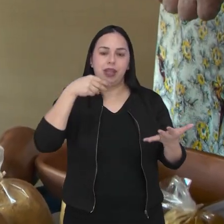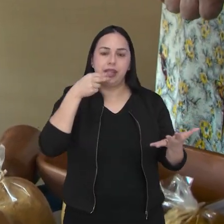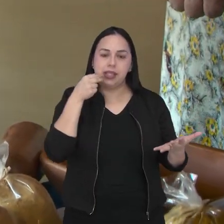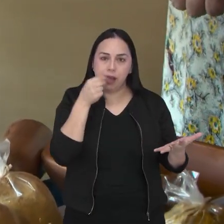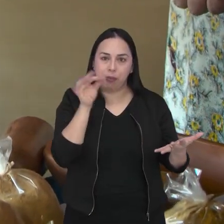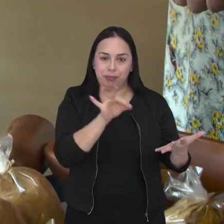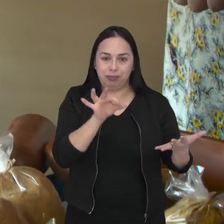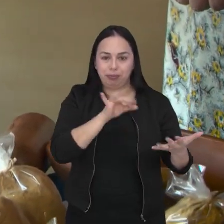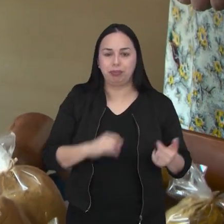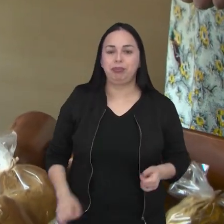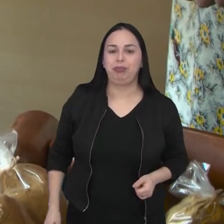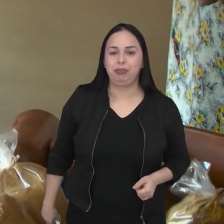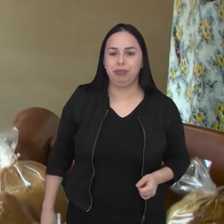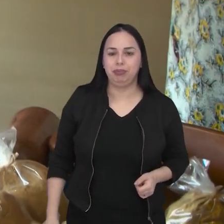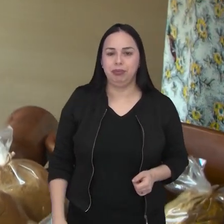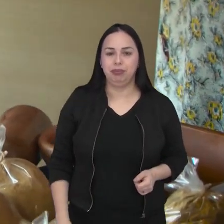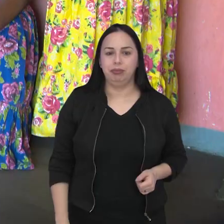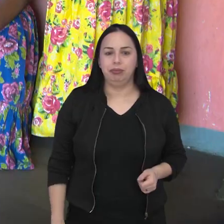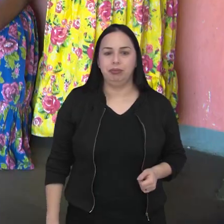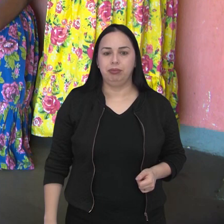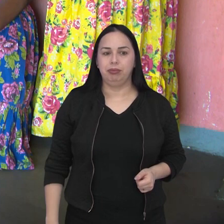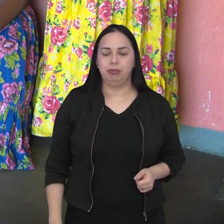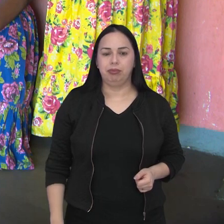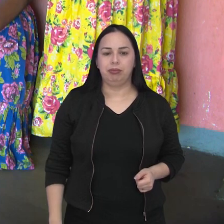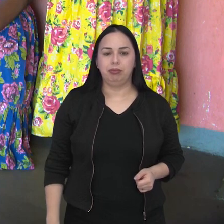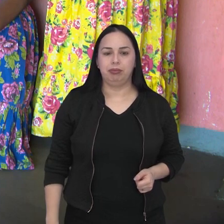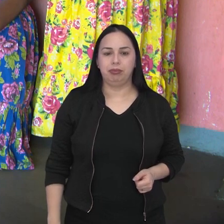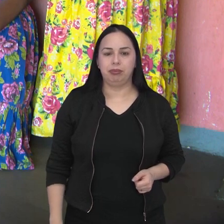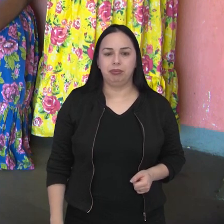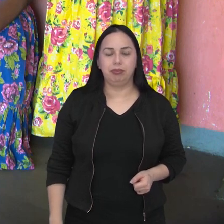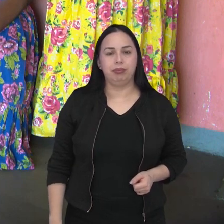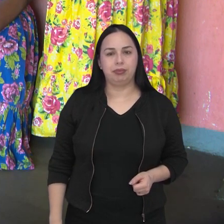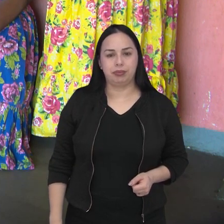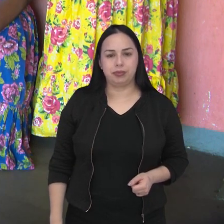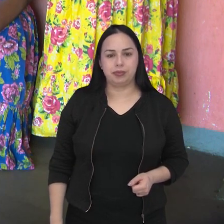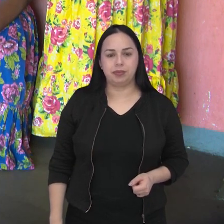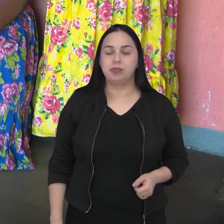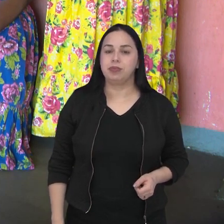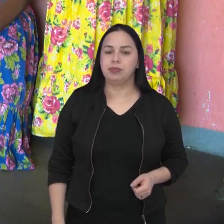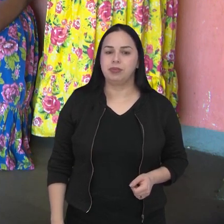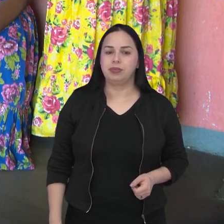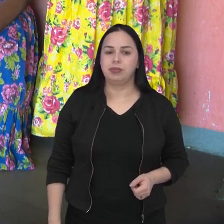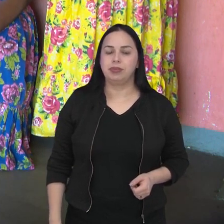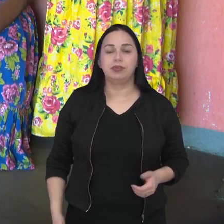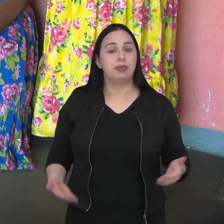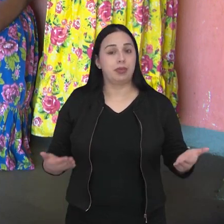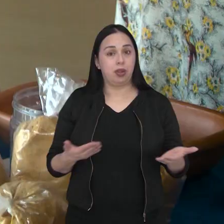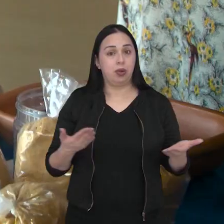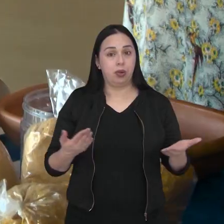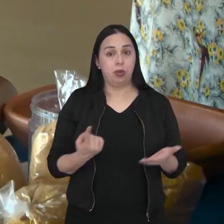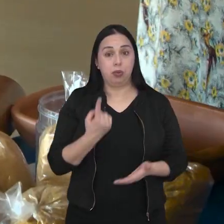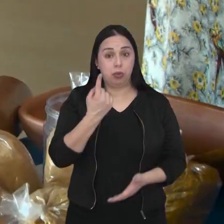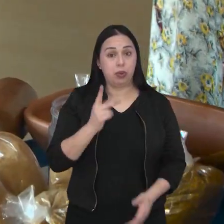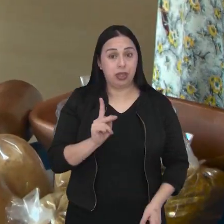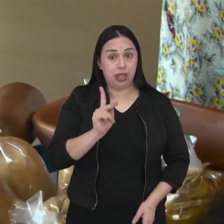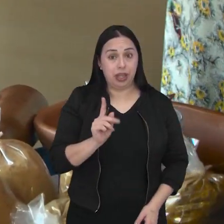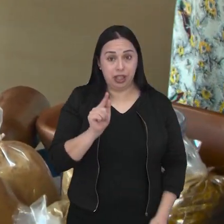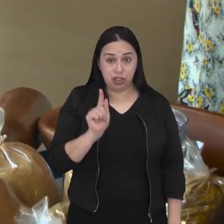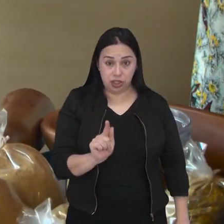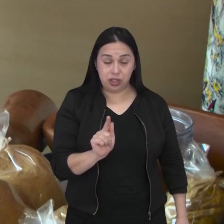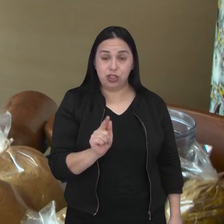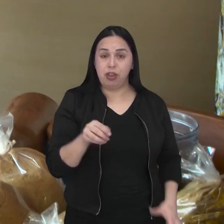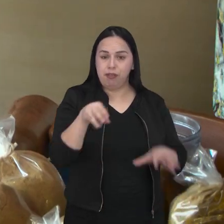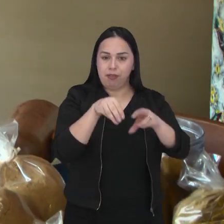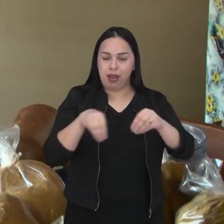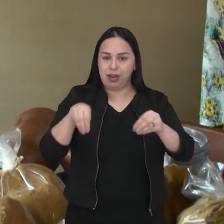sem medo. É isso. É, meio quilo de açúcar. Agora, um quilo de farinha. Farinha